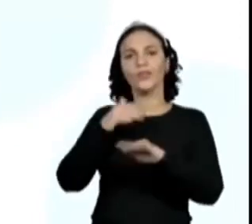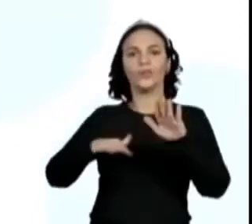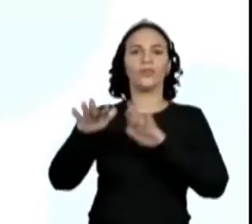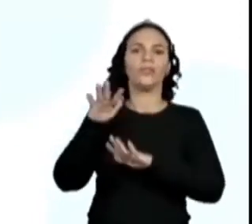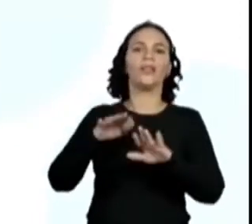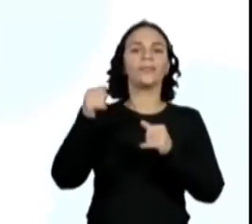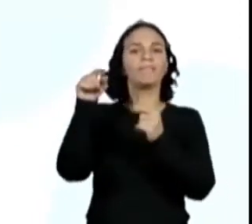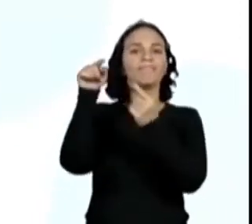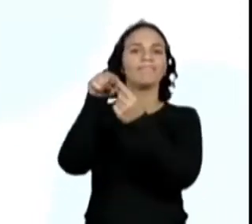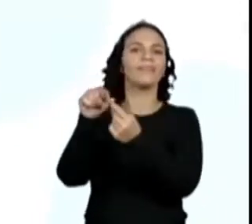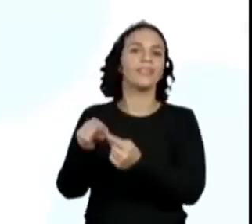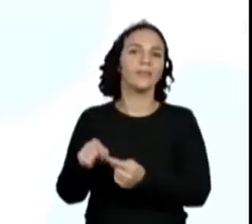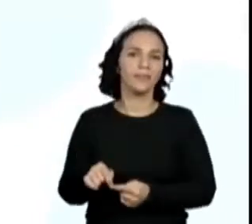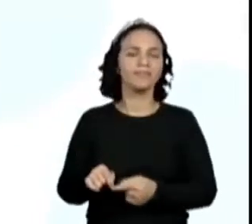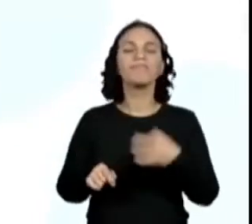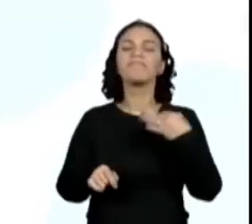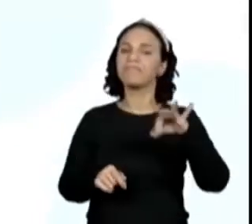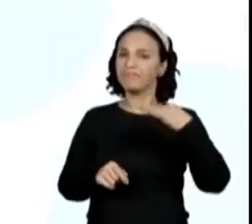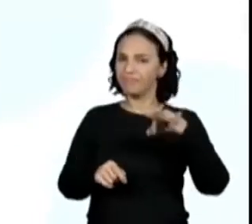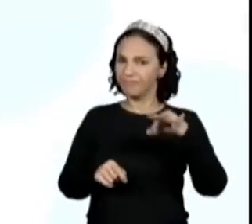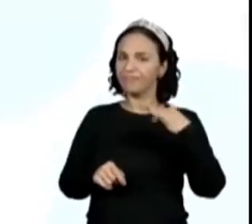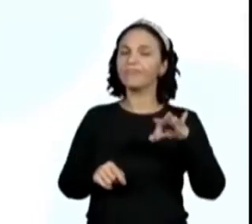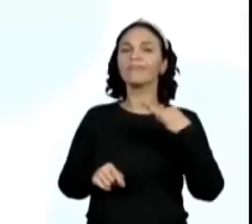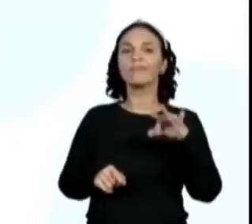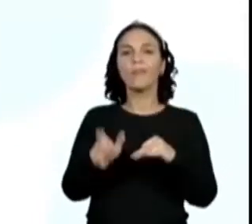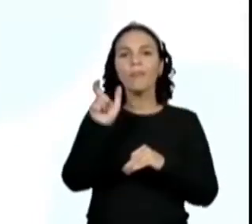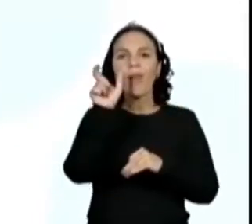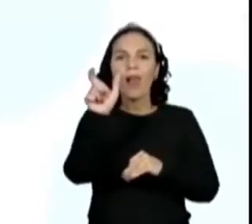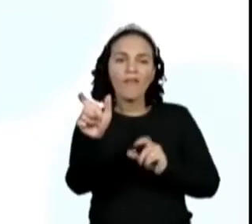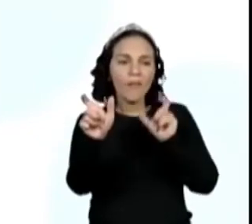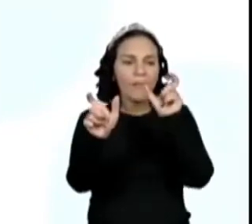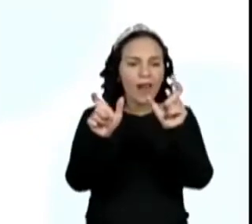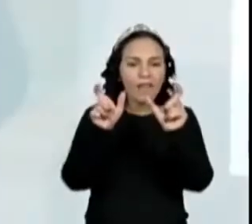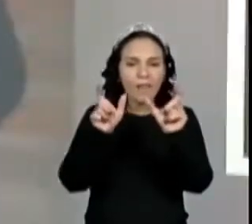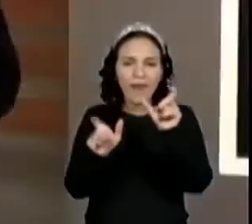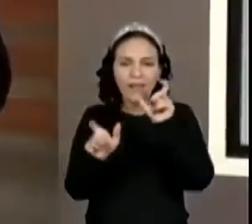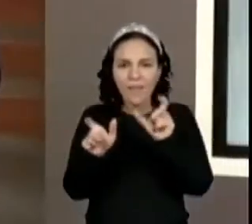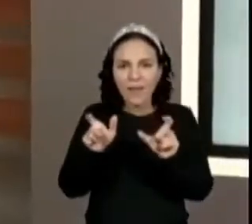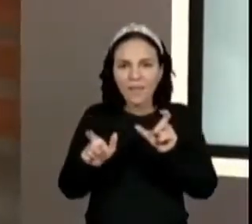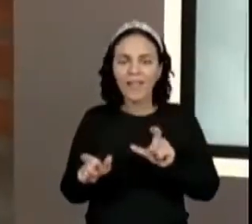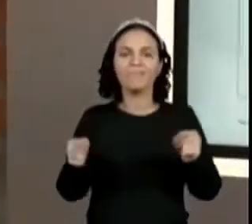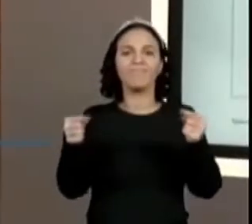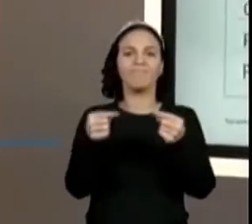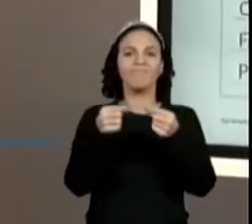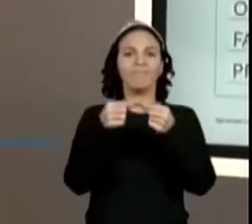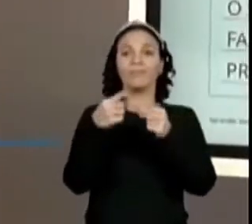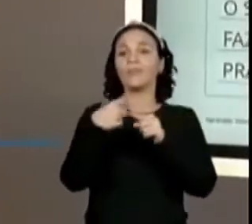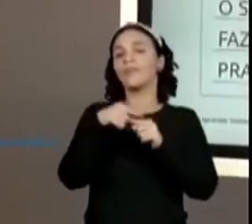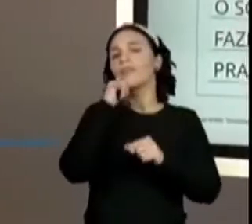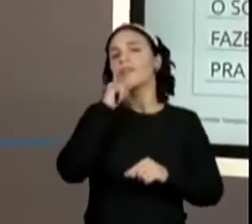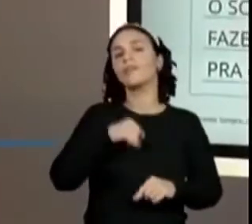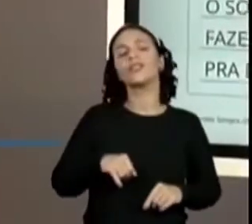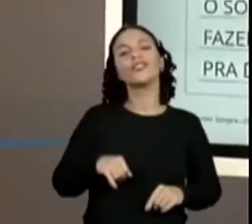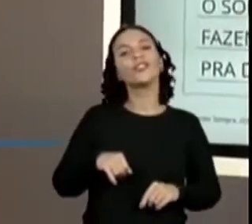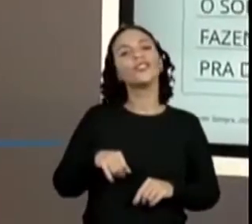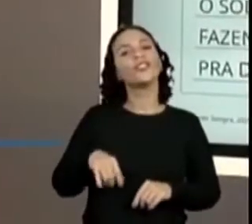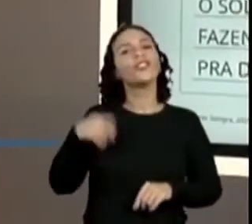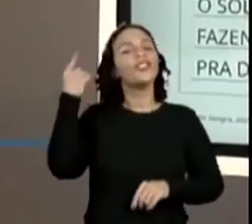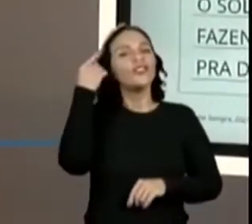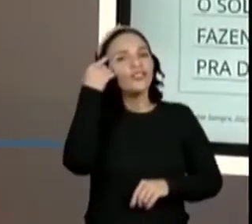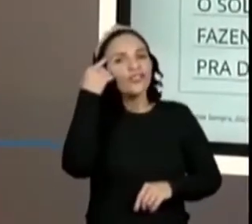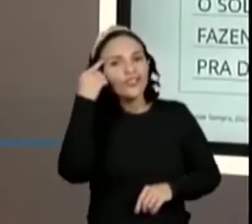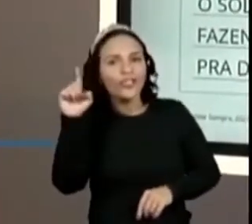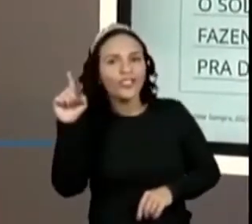que ter rimas, né, professora? Tem que ter as palavras que ajudam a formar rima. Por quê? Quando eu falo dia, quando eu termino com a